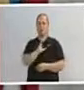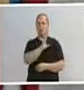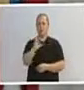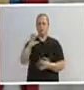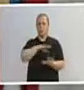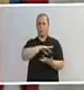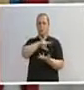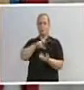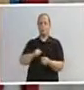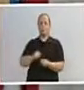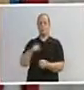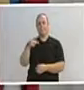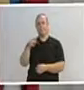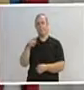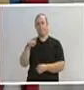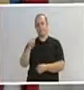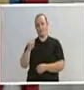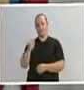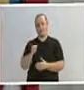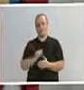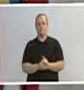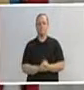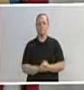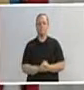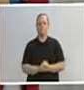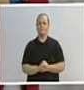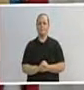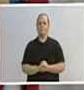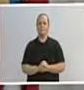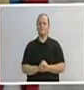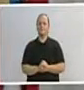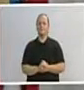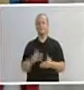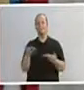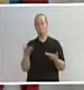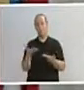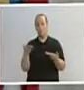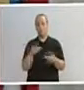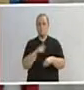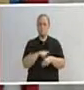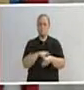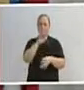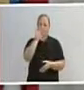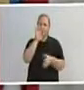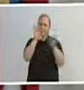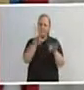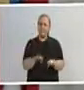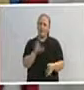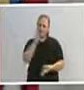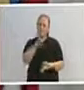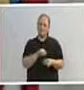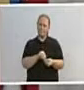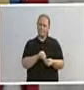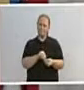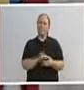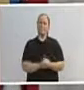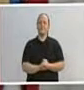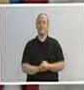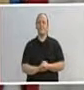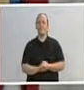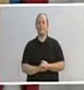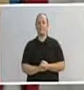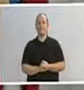mundo. Quero finalizar hoje, neste momento, minha fala, senhores, dizer de que